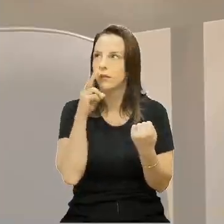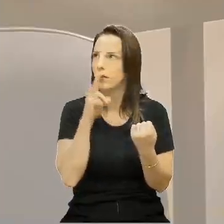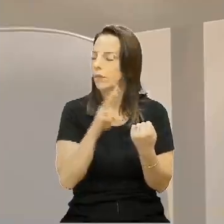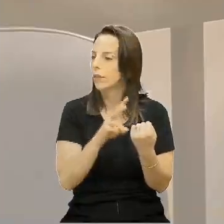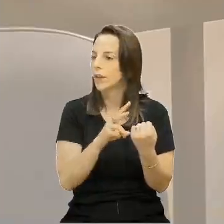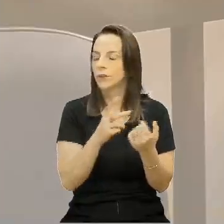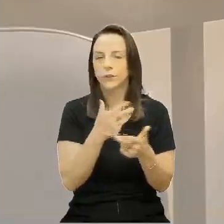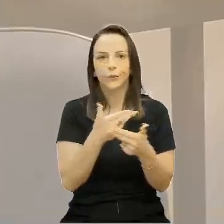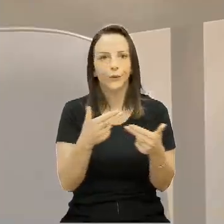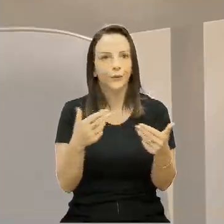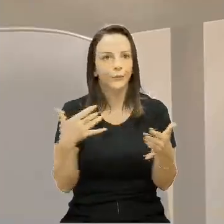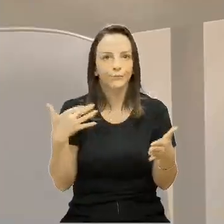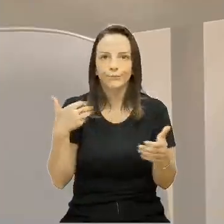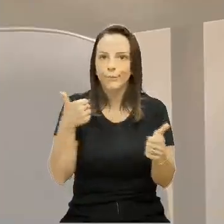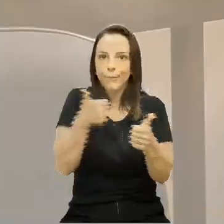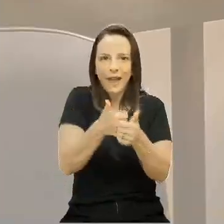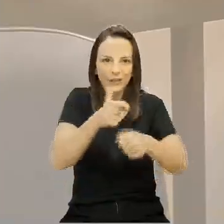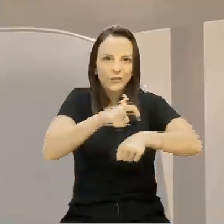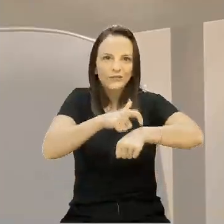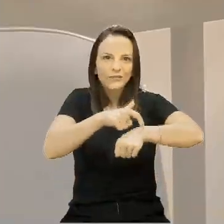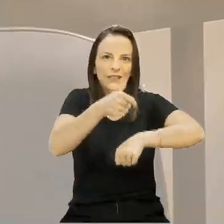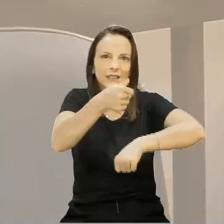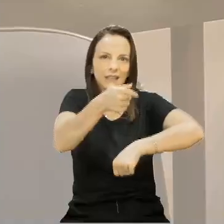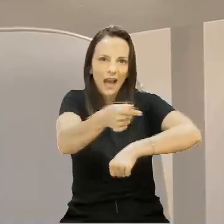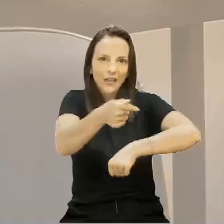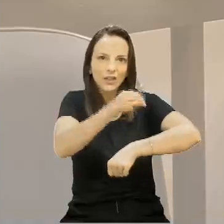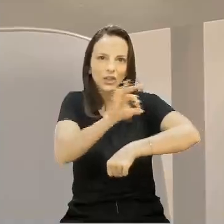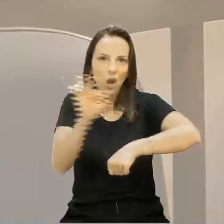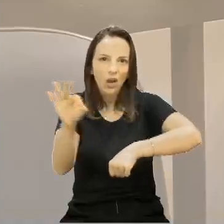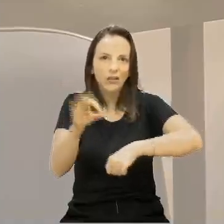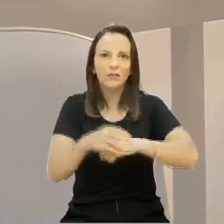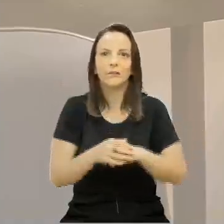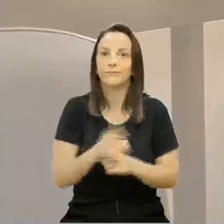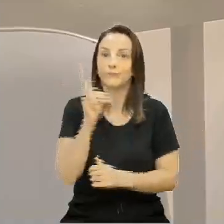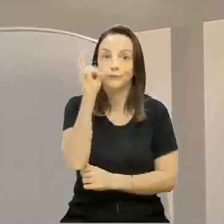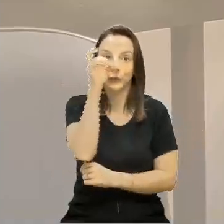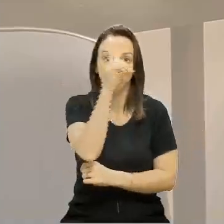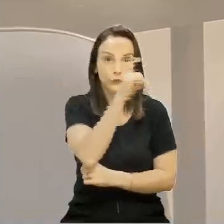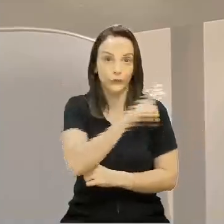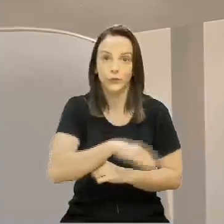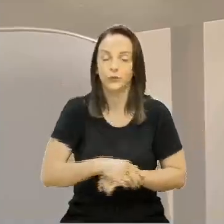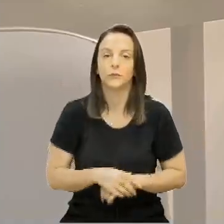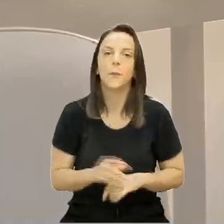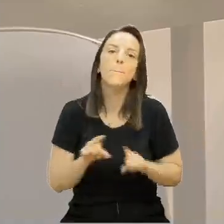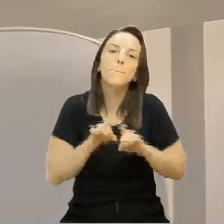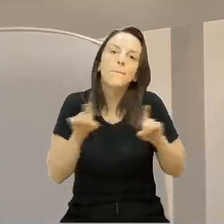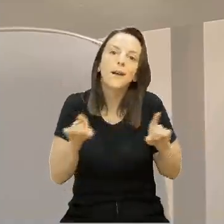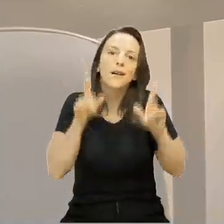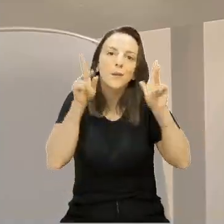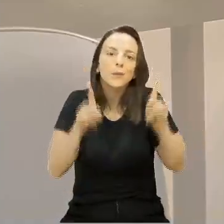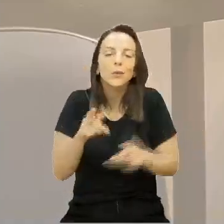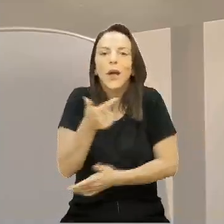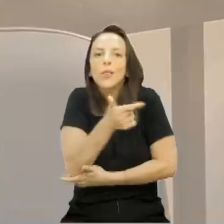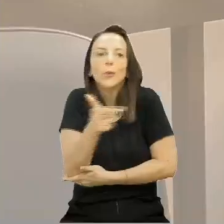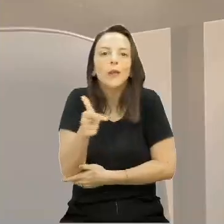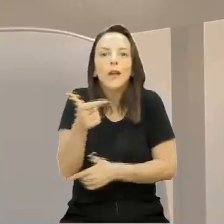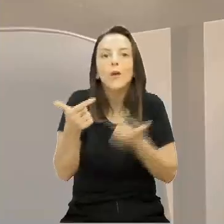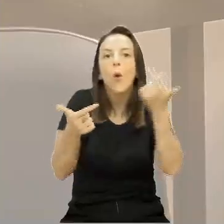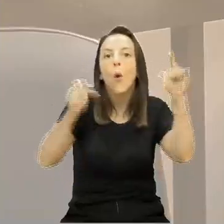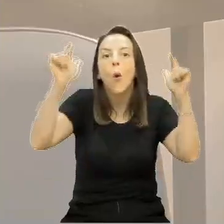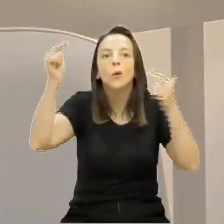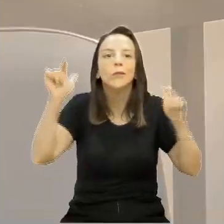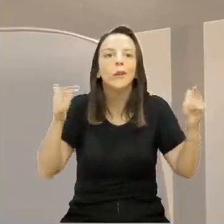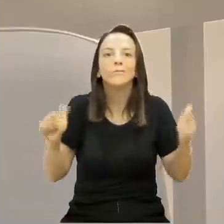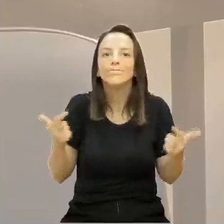7 horas, que fica difícil entender. Agora, aquele que não tem outra alternativa, vereadora externa, que precisa de 2 ou